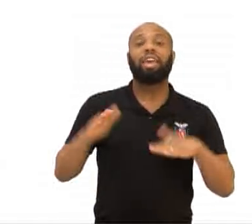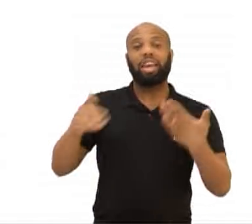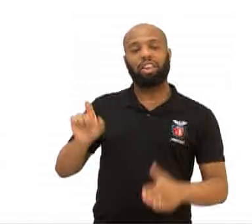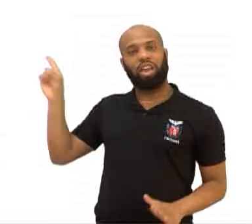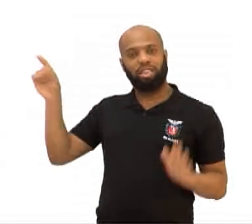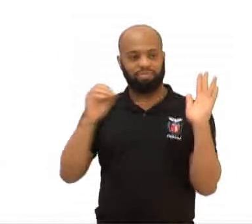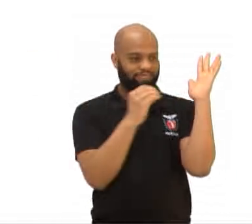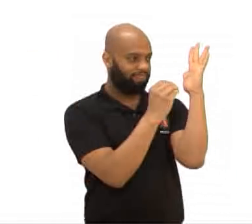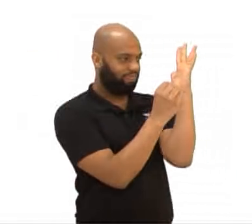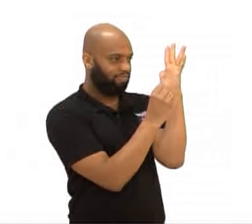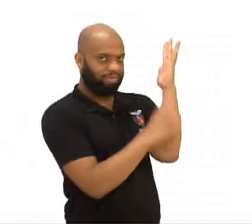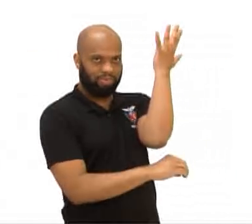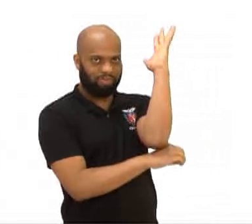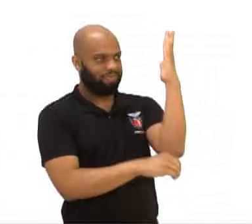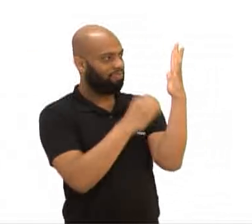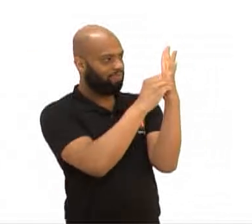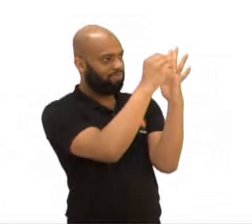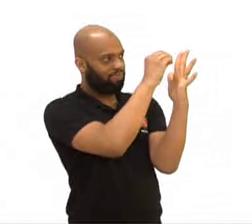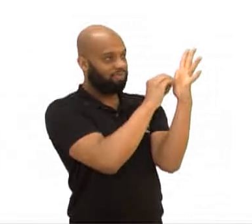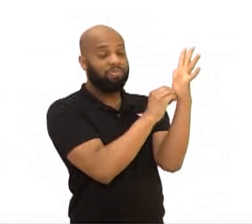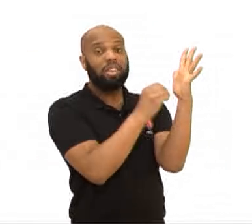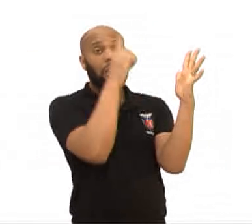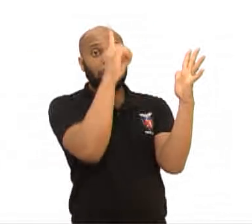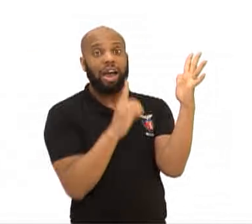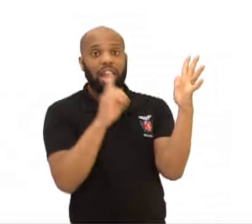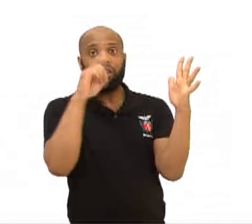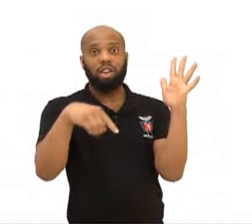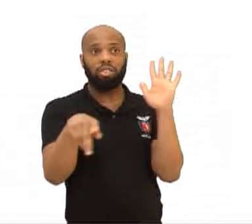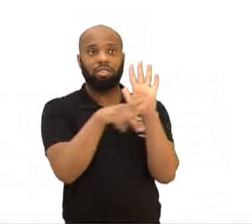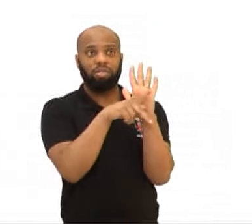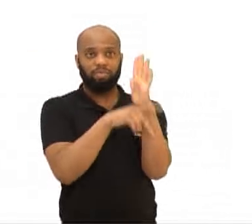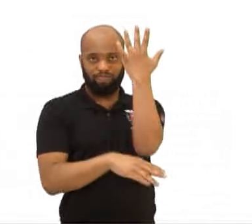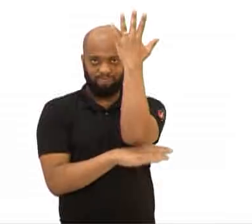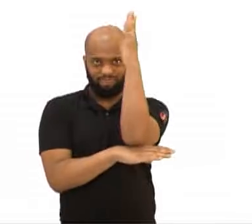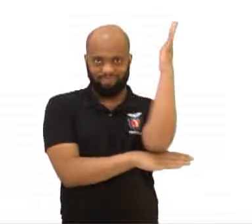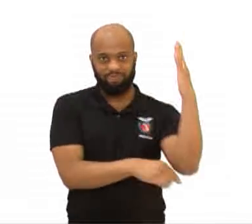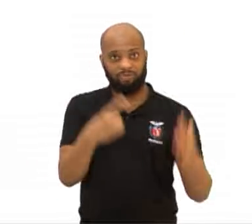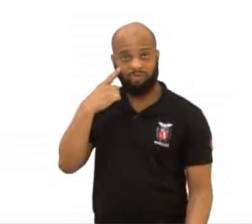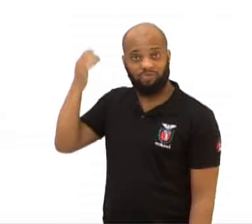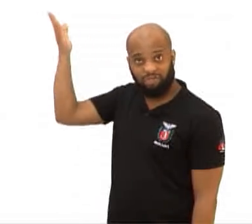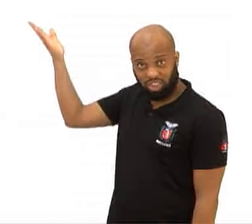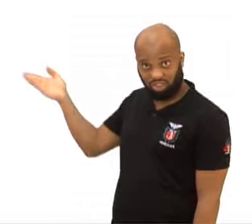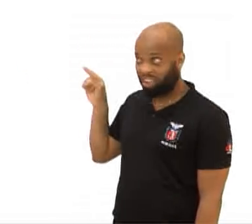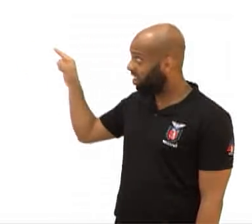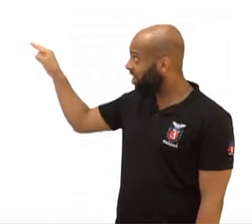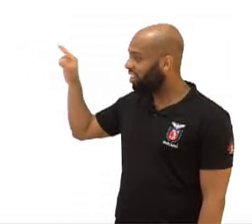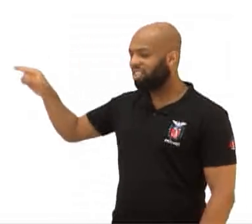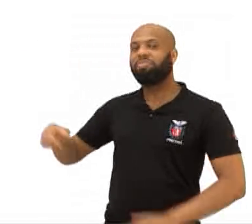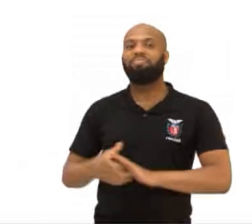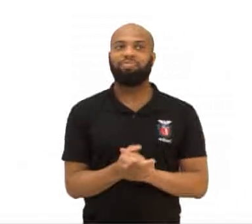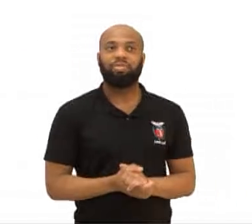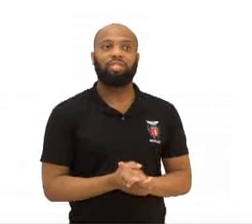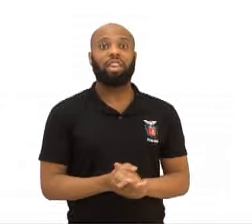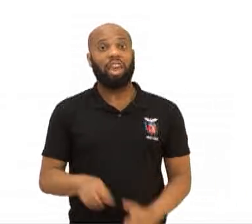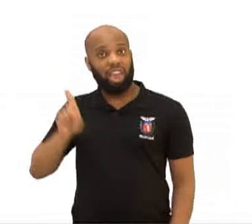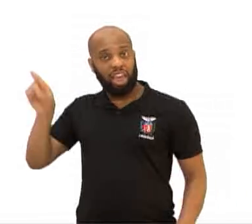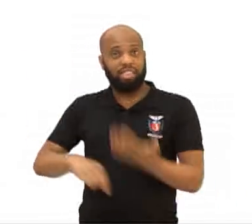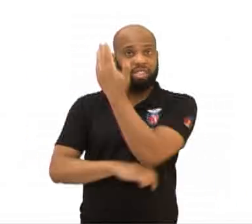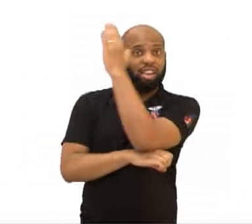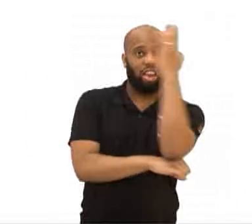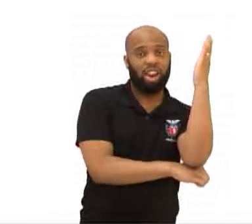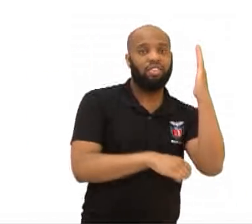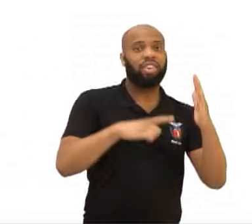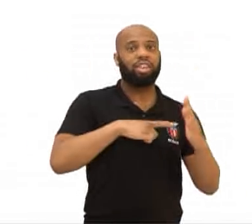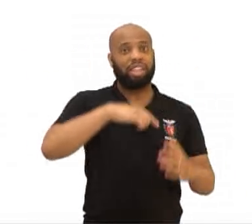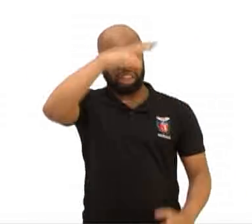a pitomba, ou o pitombo, é o fruto da pitombeira, Thalia esculenta, árvore presente desde